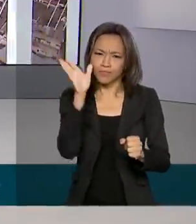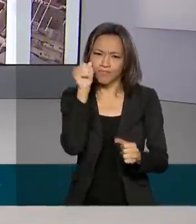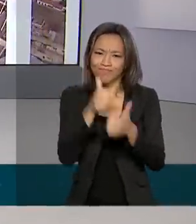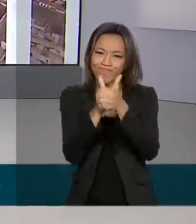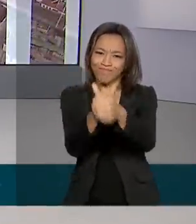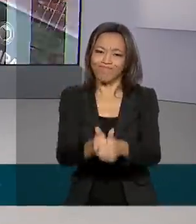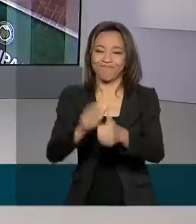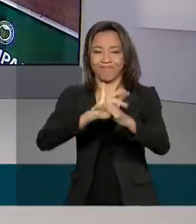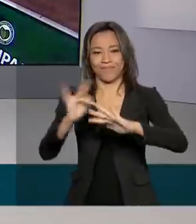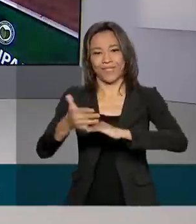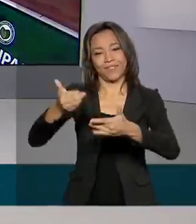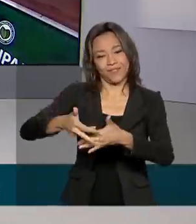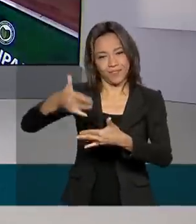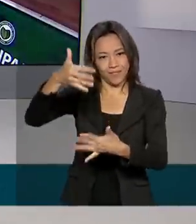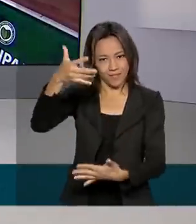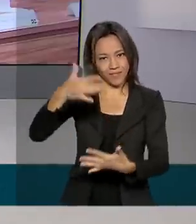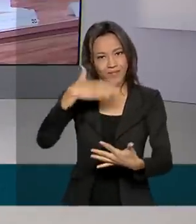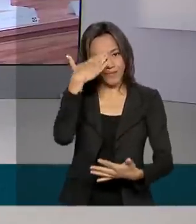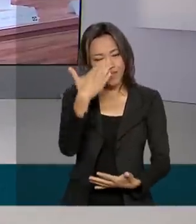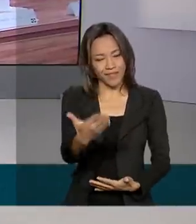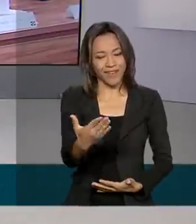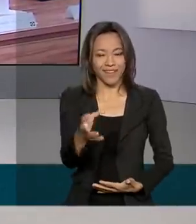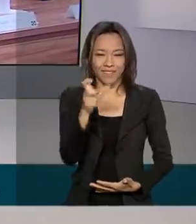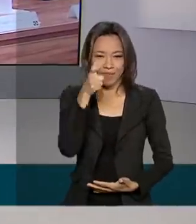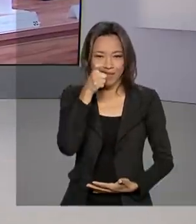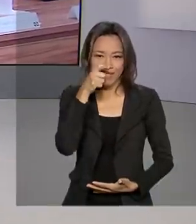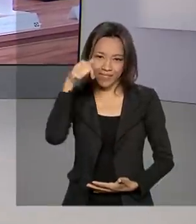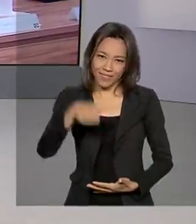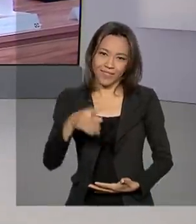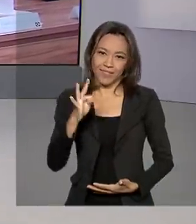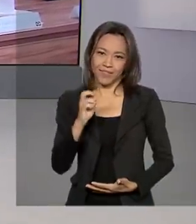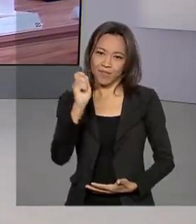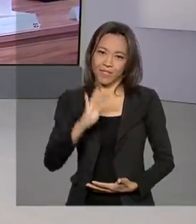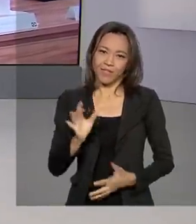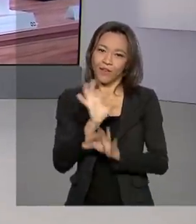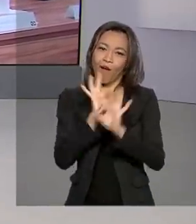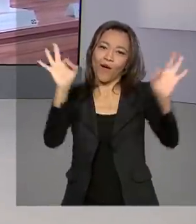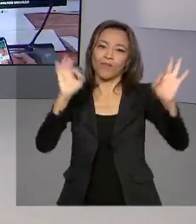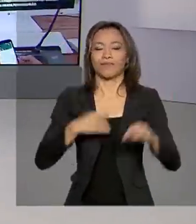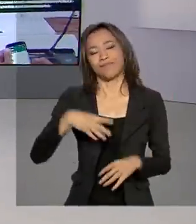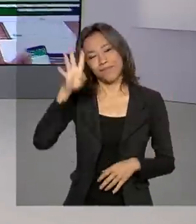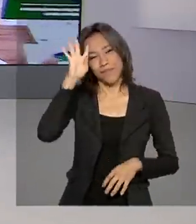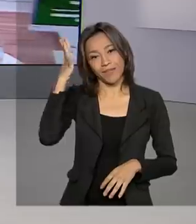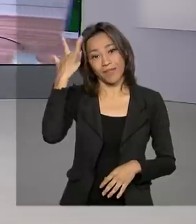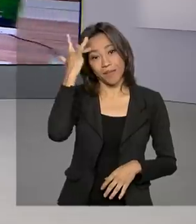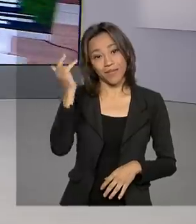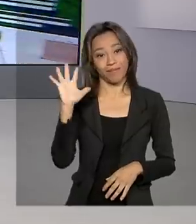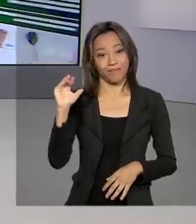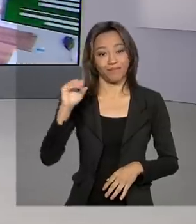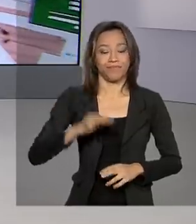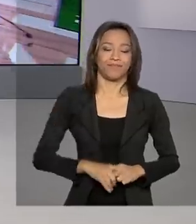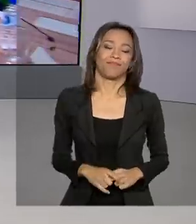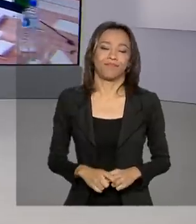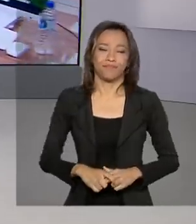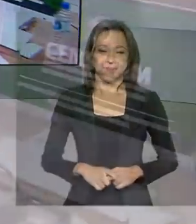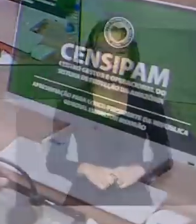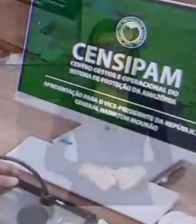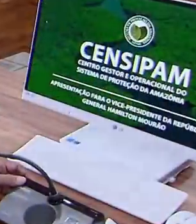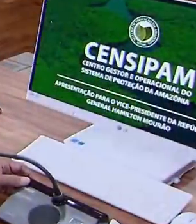pelas redes sociais obrigado pela audiência que na tv brasil ótima quarta feira até amanhã a faltar